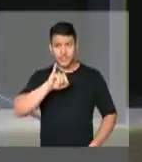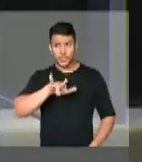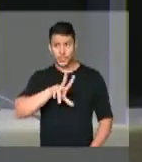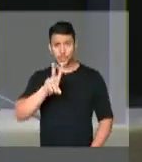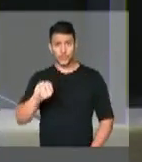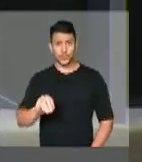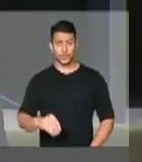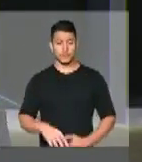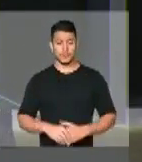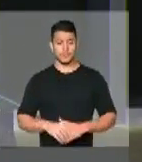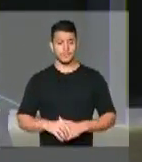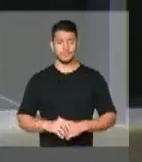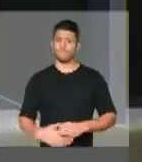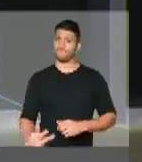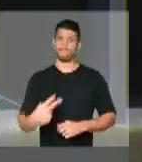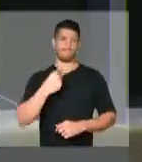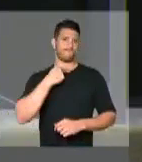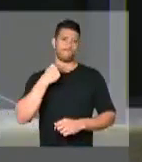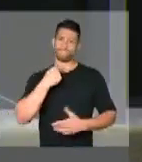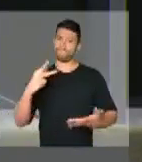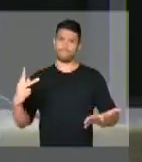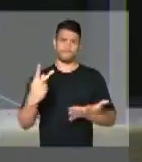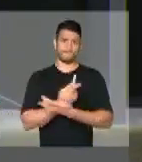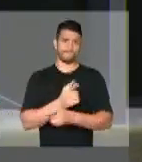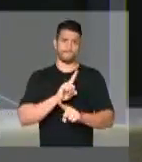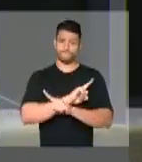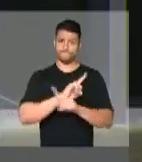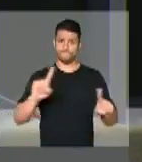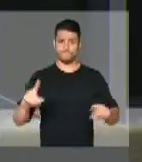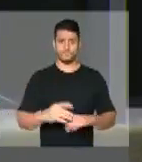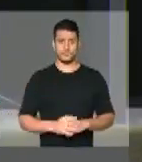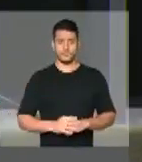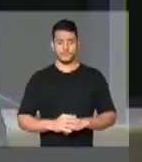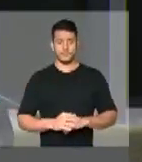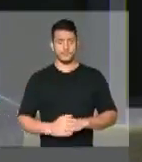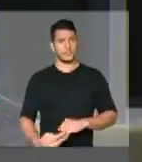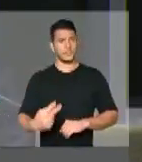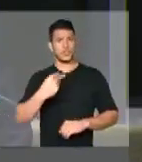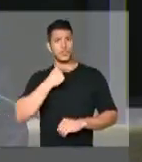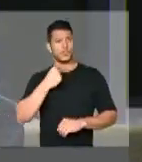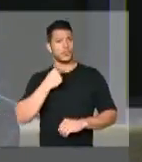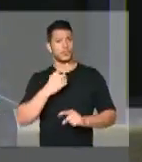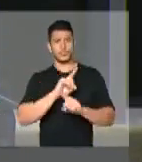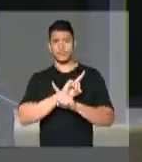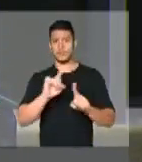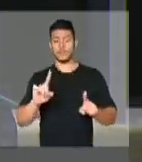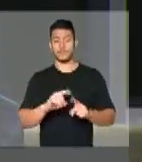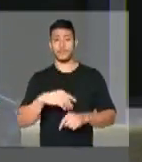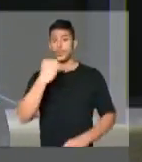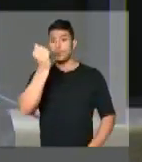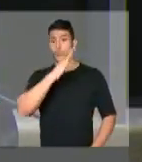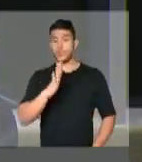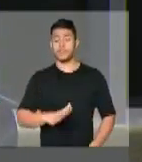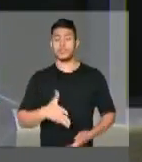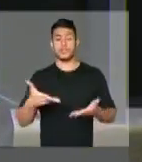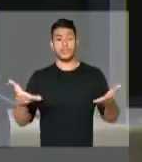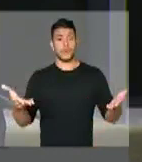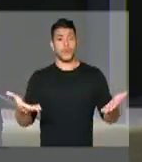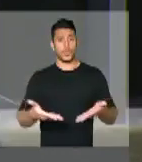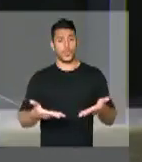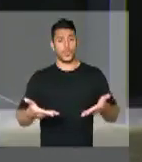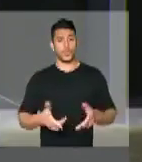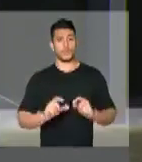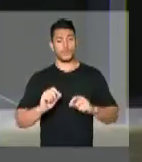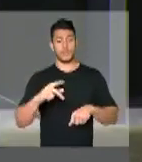XXI. Isso não pode ser naturalizado, isso não pode nos dividir. O Brasil é hoje